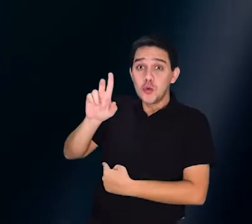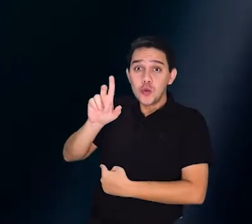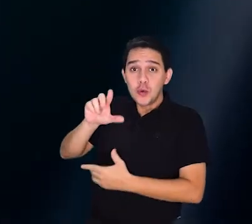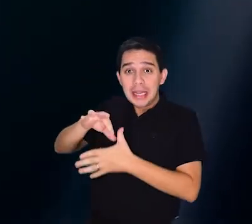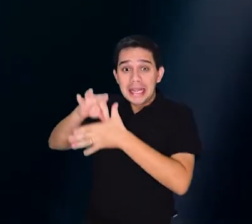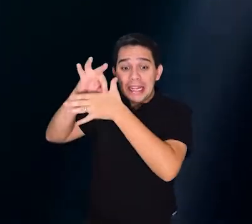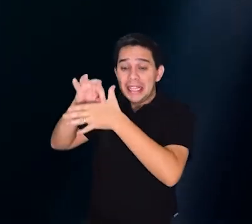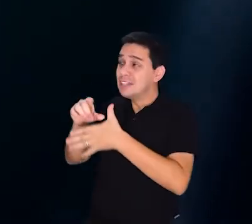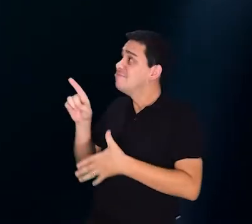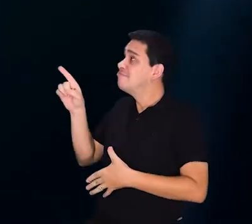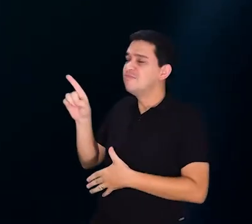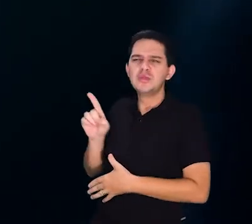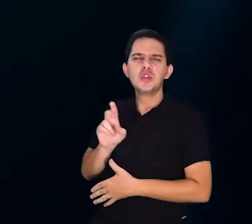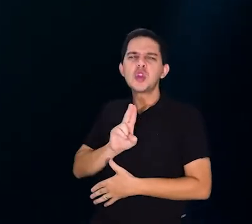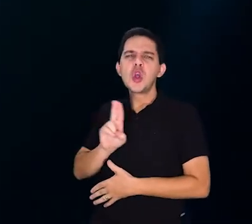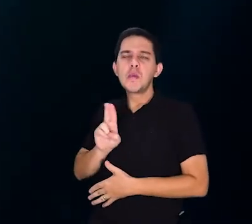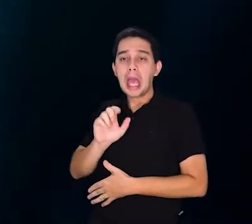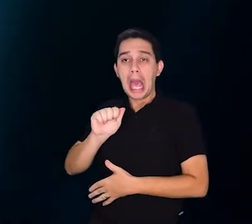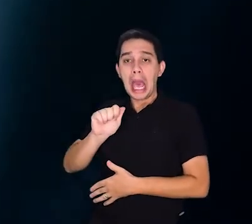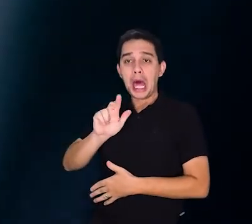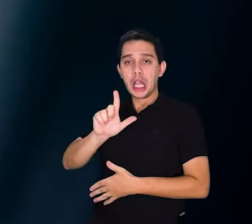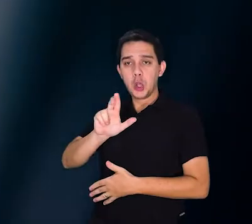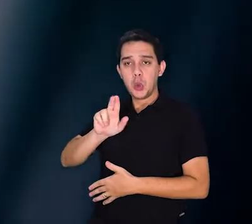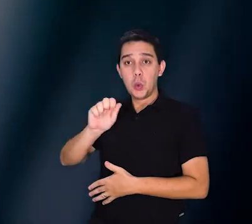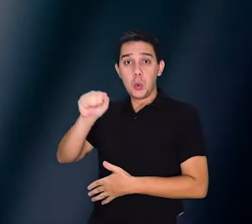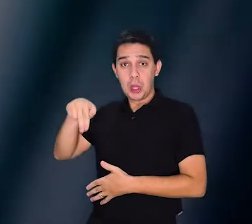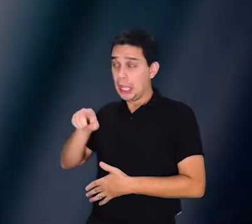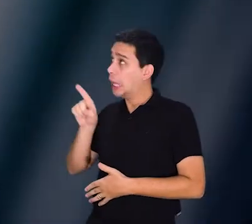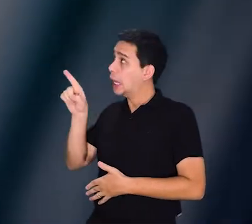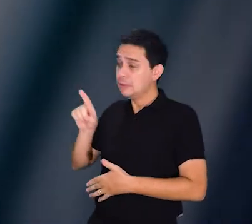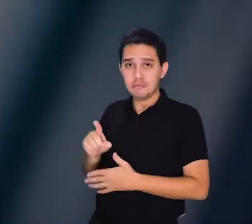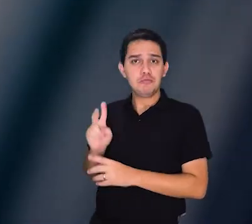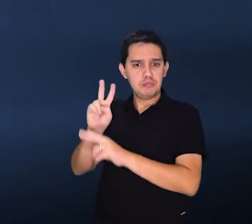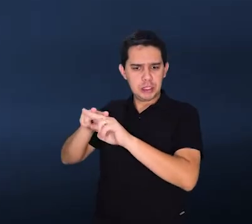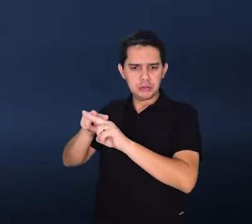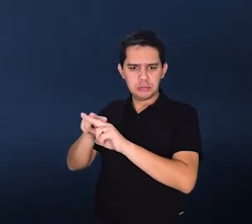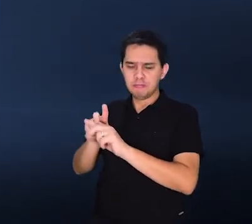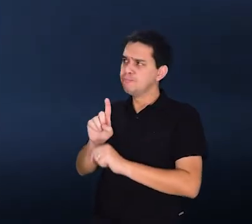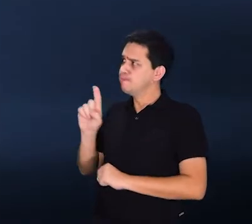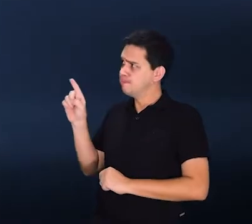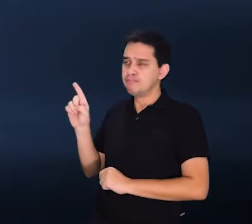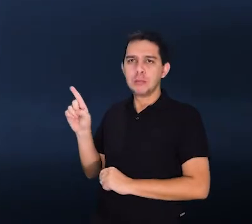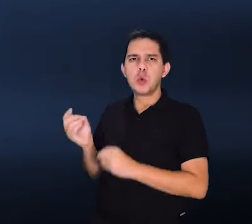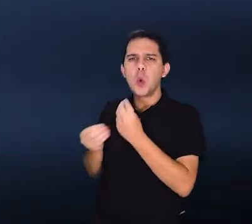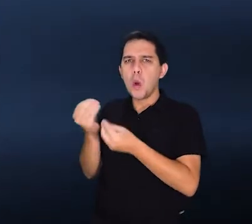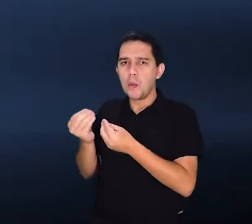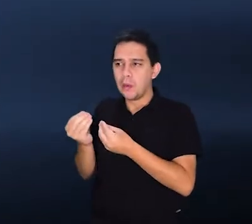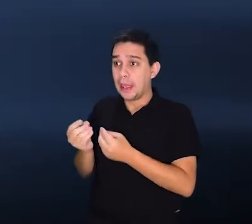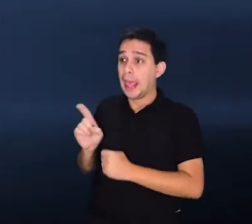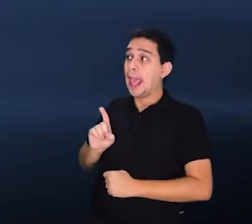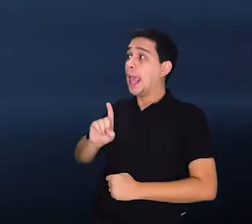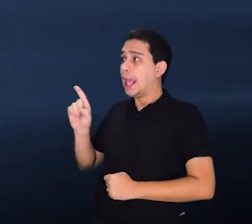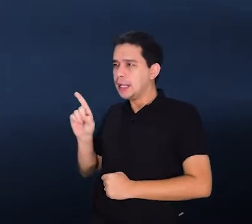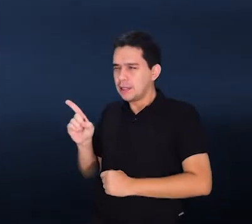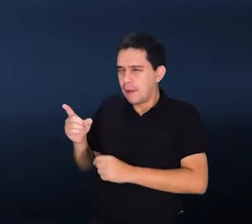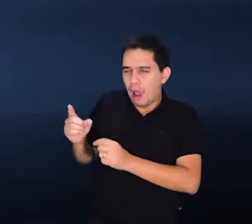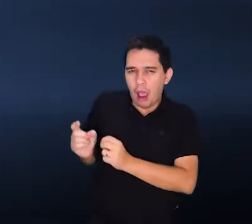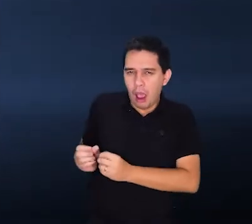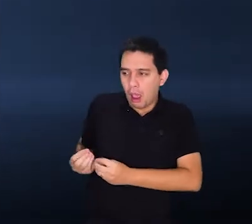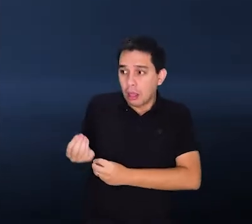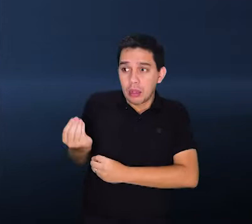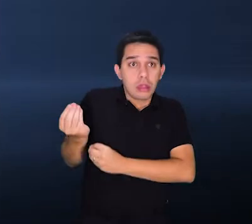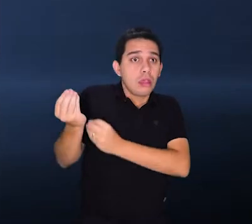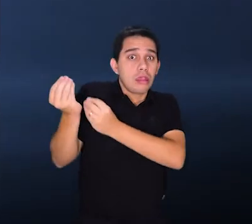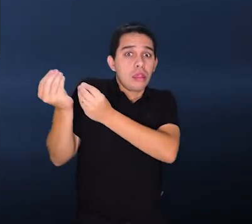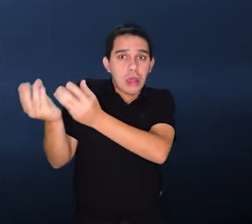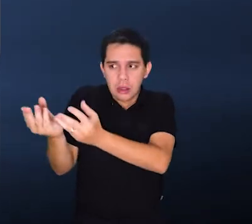o Aluan, vulgo Alfafa, que foi preso em flagrante em abril deste ano, quando realizava a entrega de uma carga